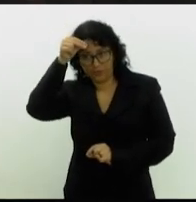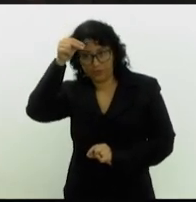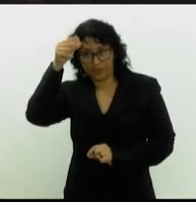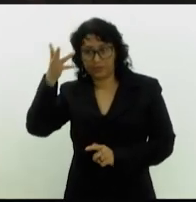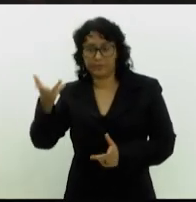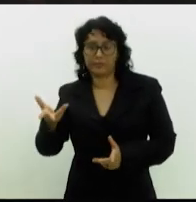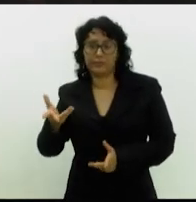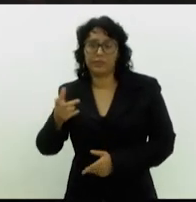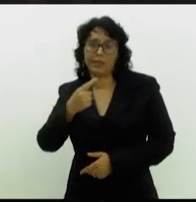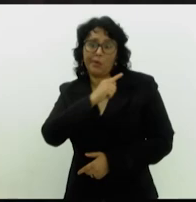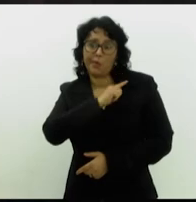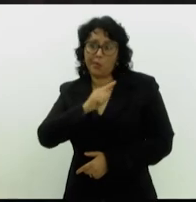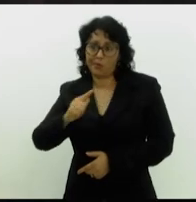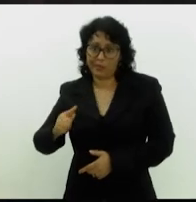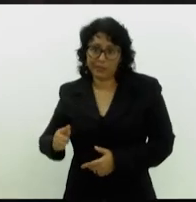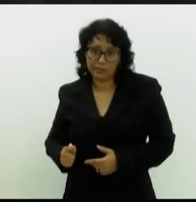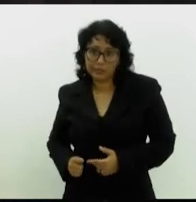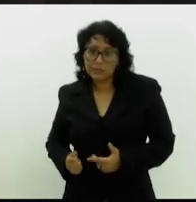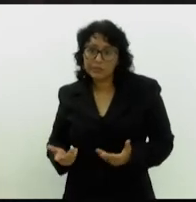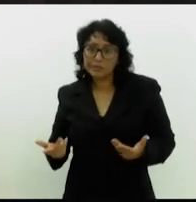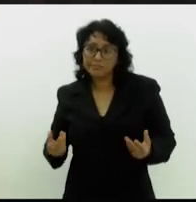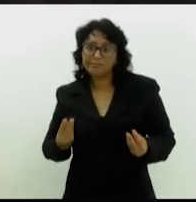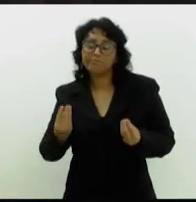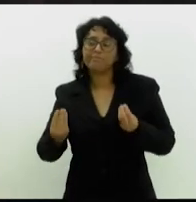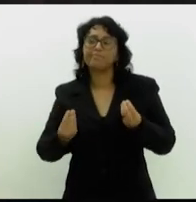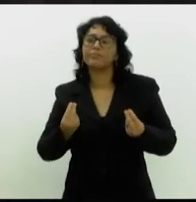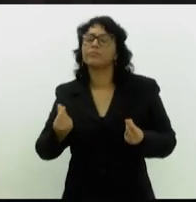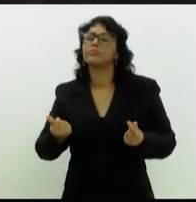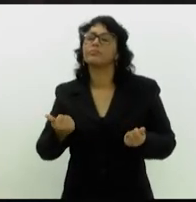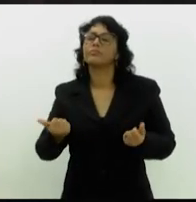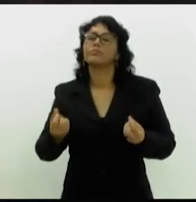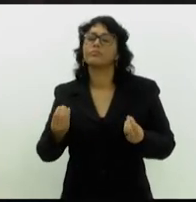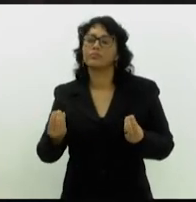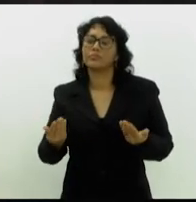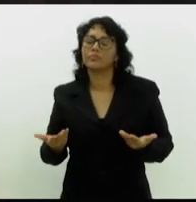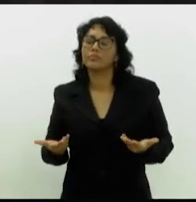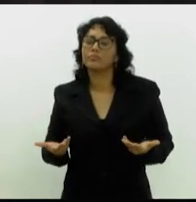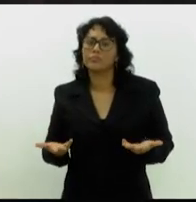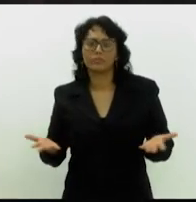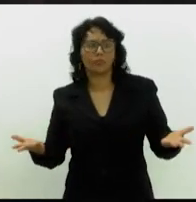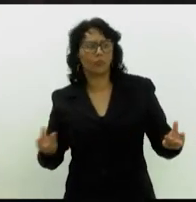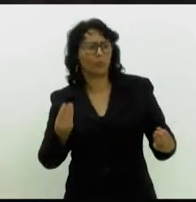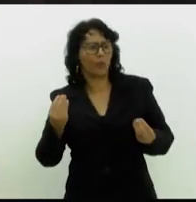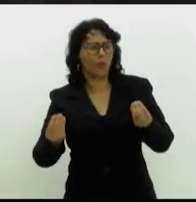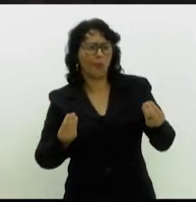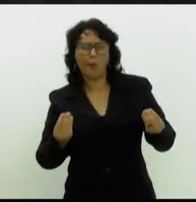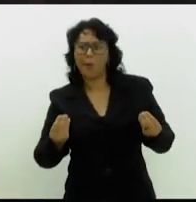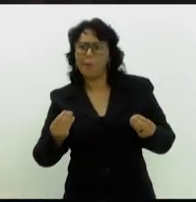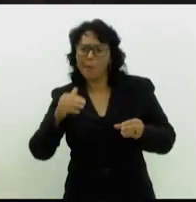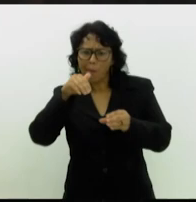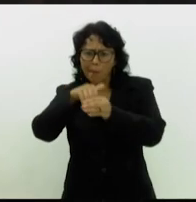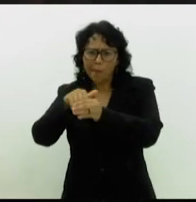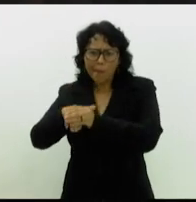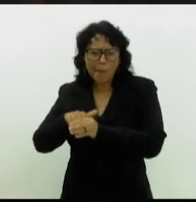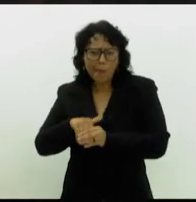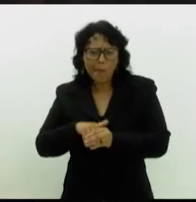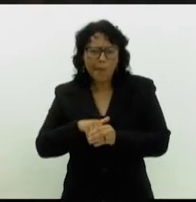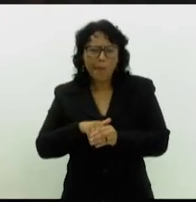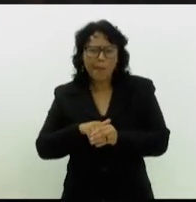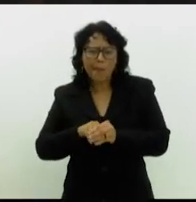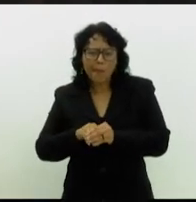paraa surpresa de todos assim que ele foi reeleito governador em primeiro